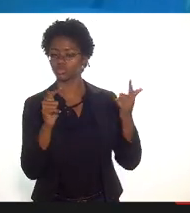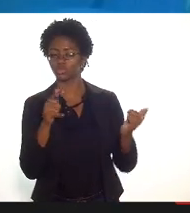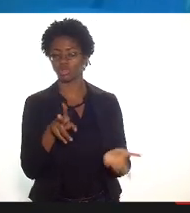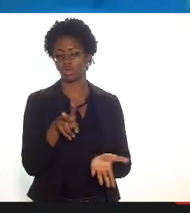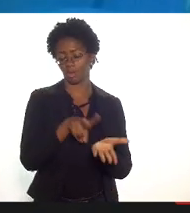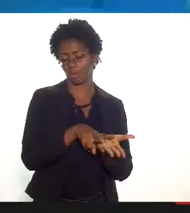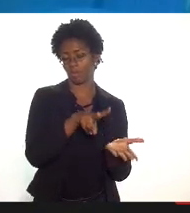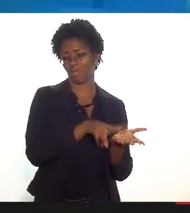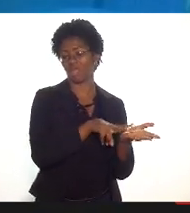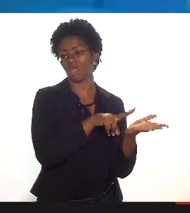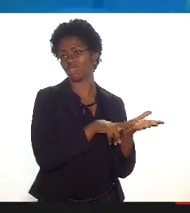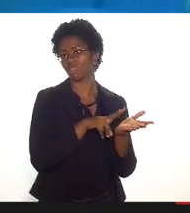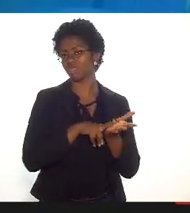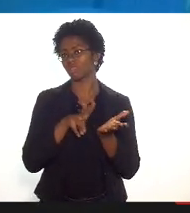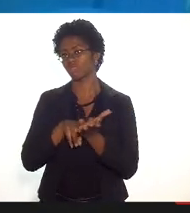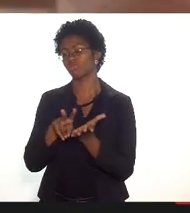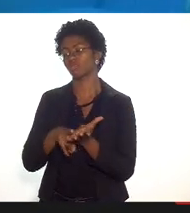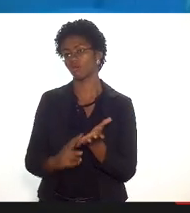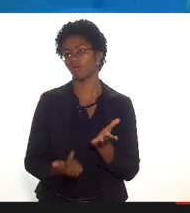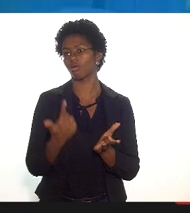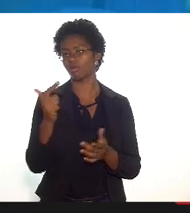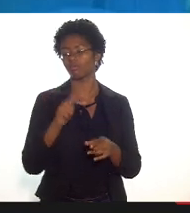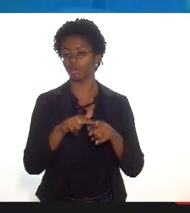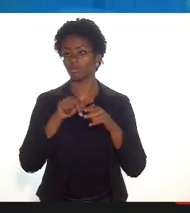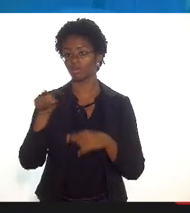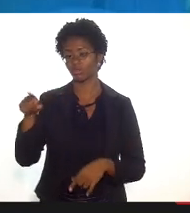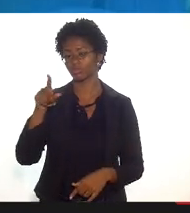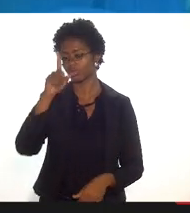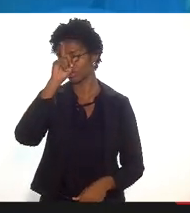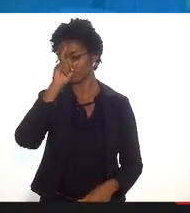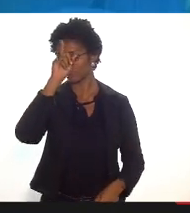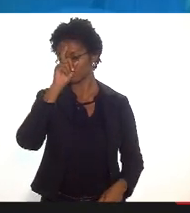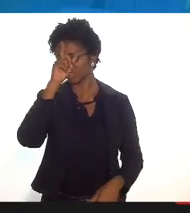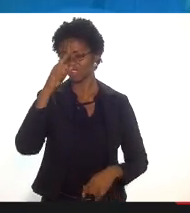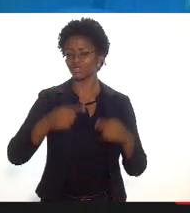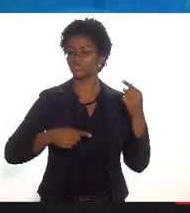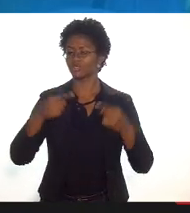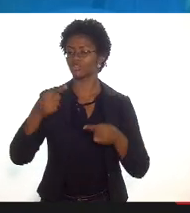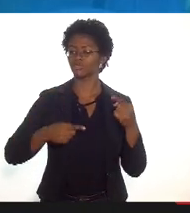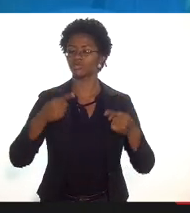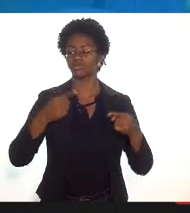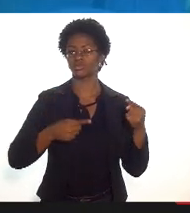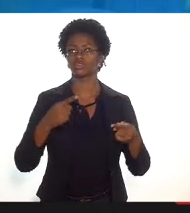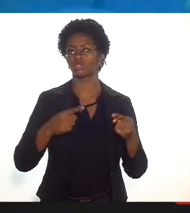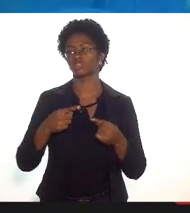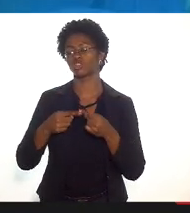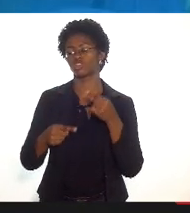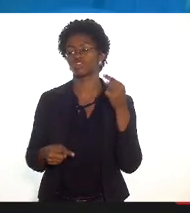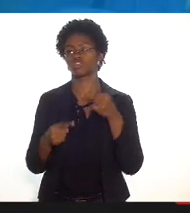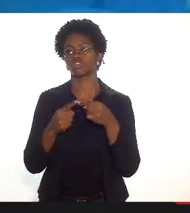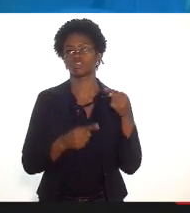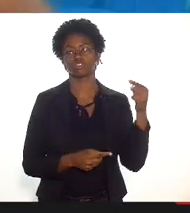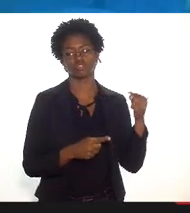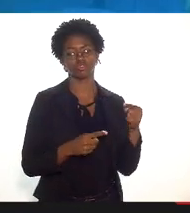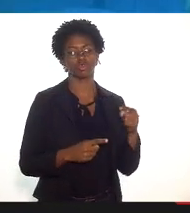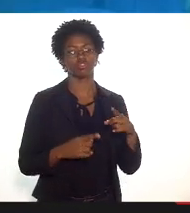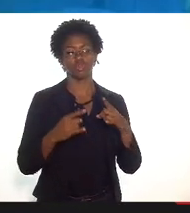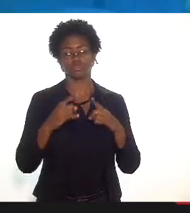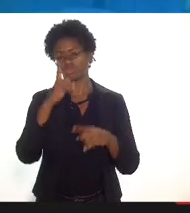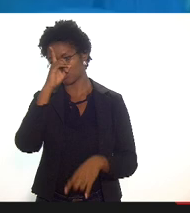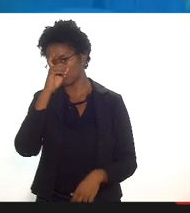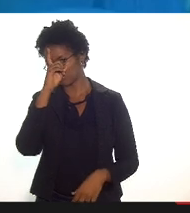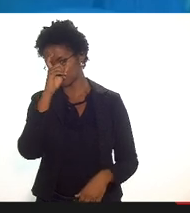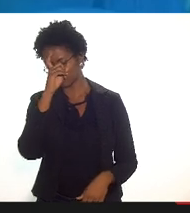pacientes. Outros pacientes. Porque esses hospitais, com a discussão e a discordância entre o hospital de campanha e não, o